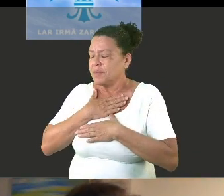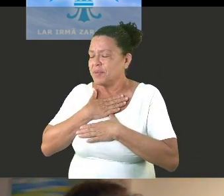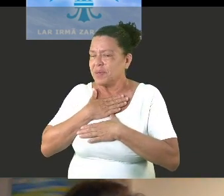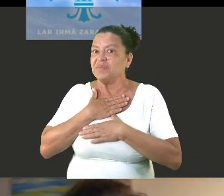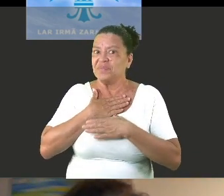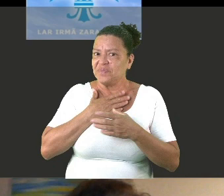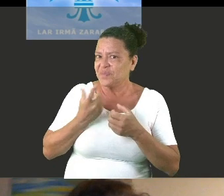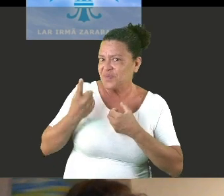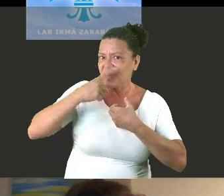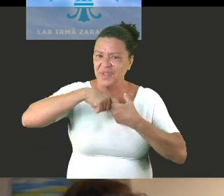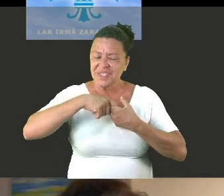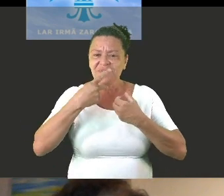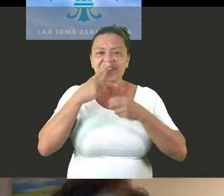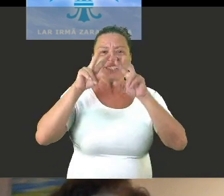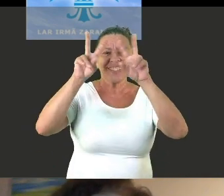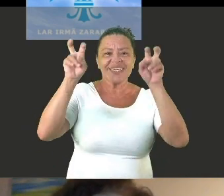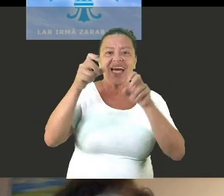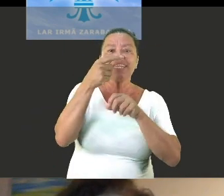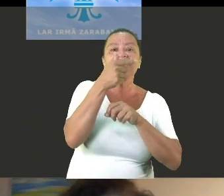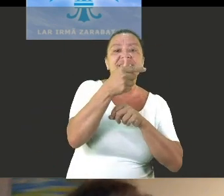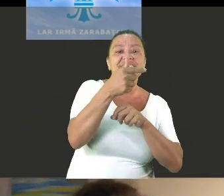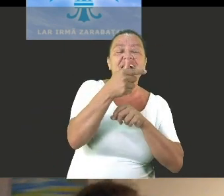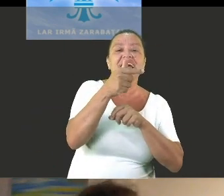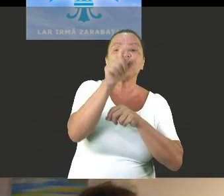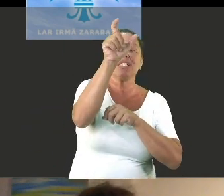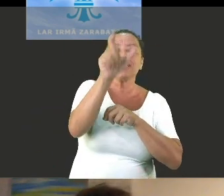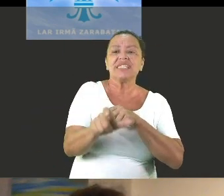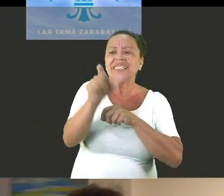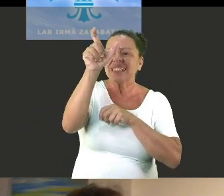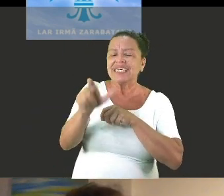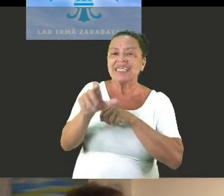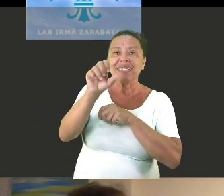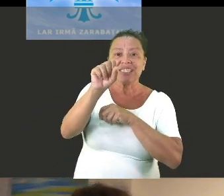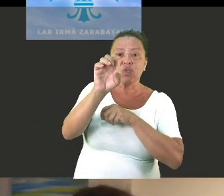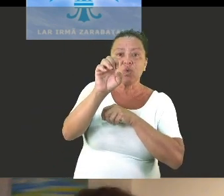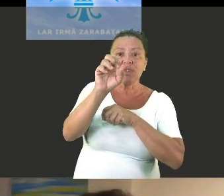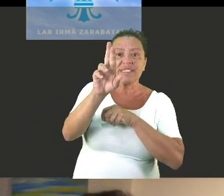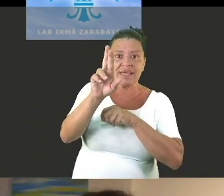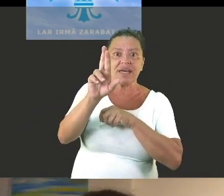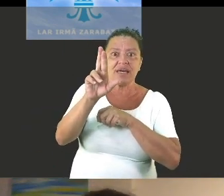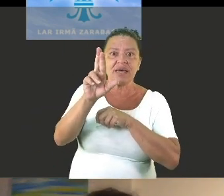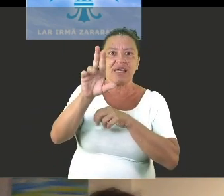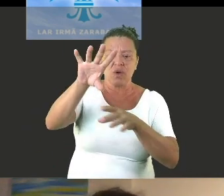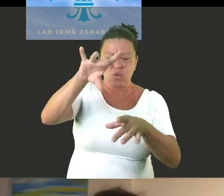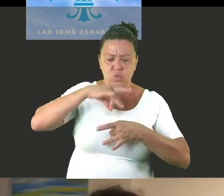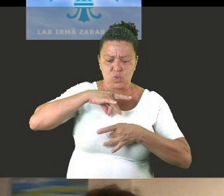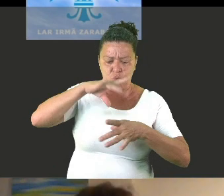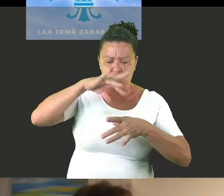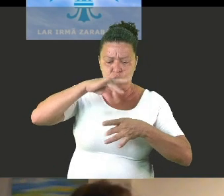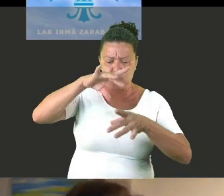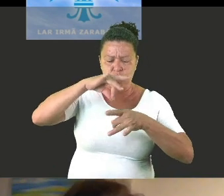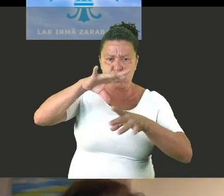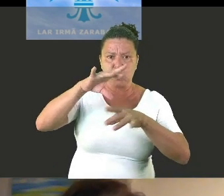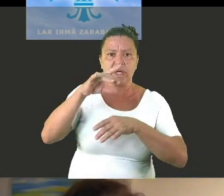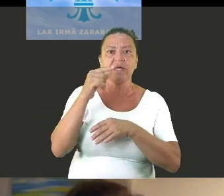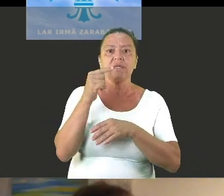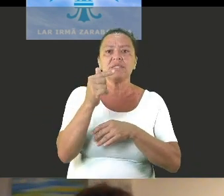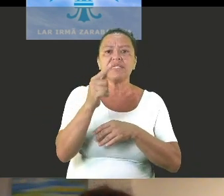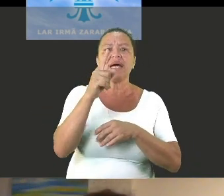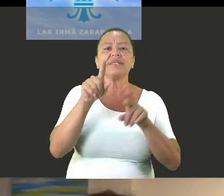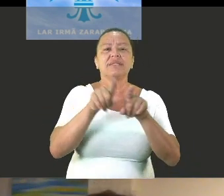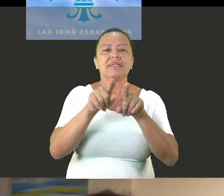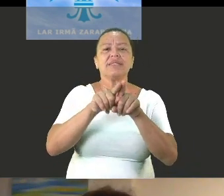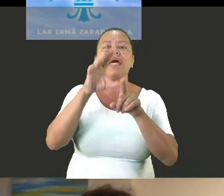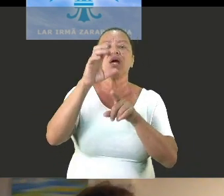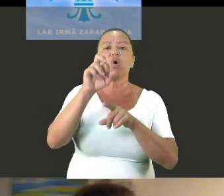nós falamos a respeito das 7 dimensões do ser, nós falamos sobre o corpo etérico, e